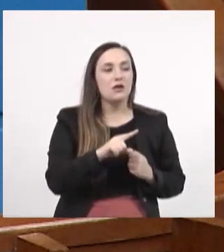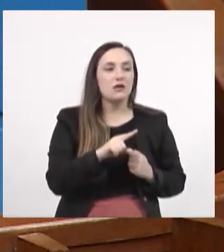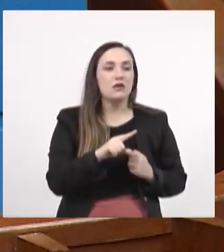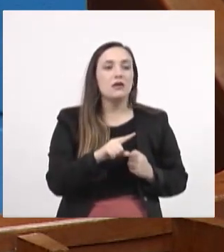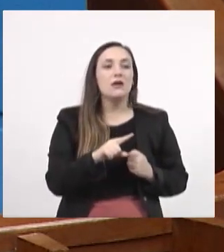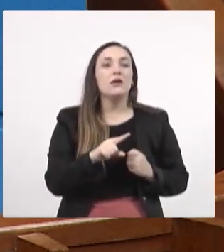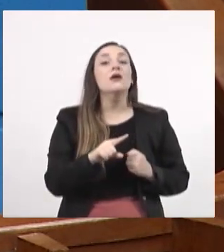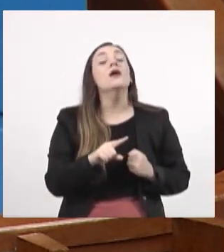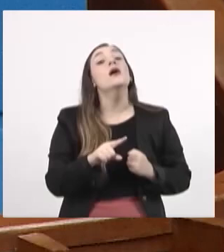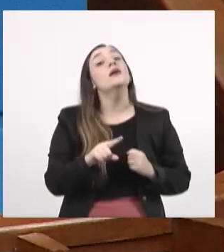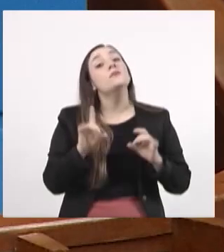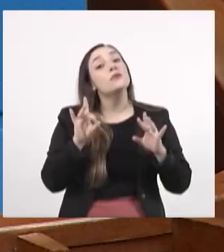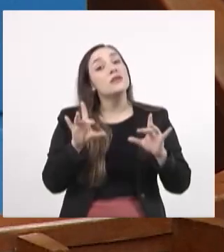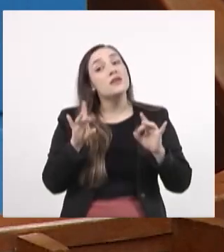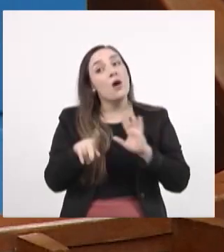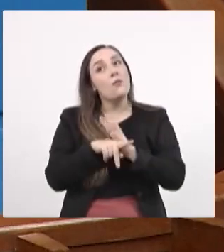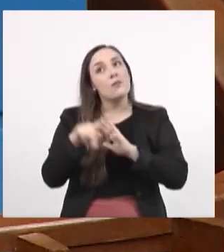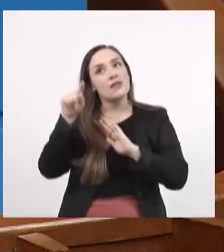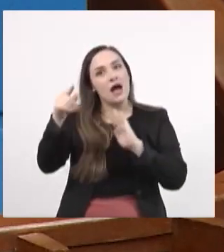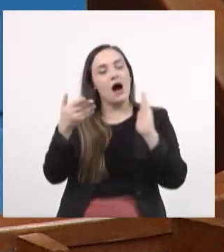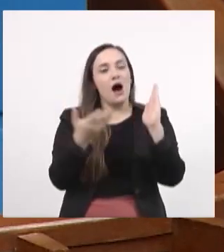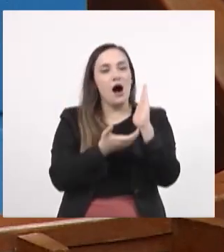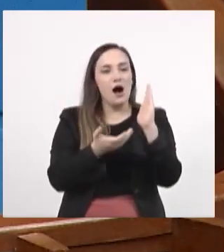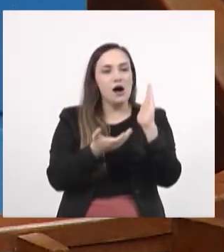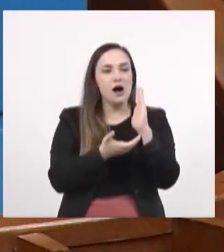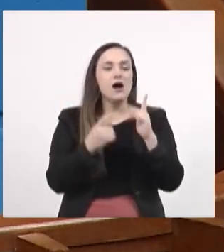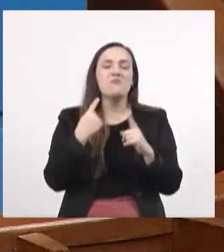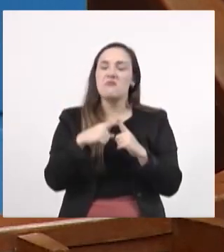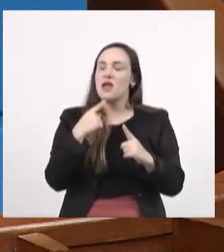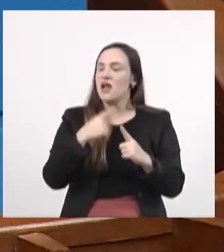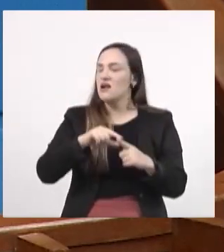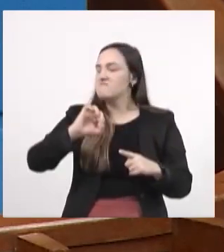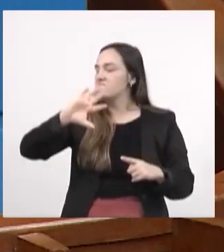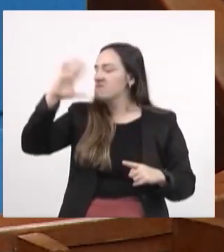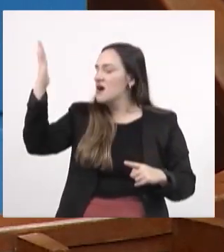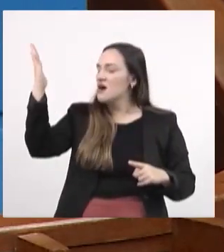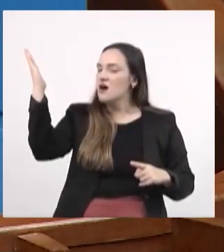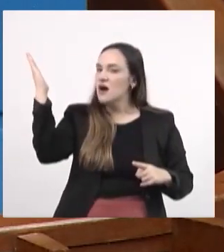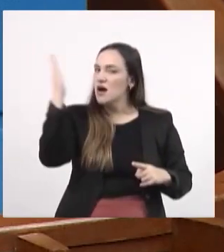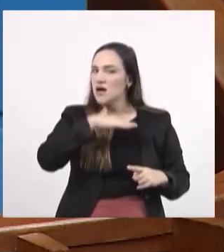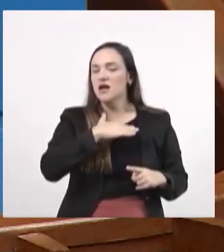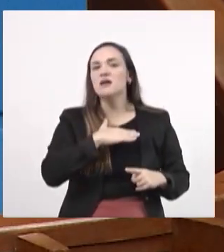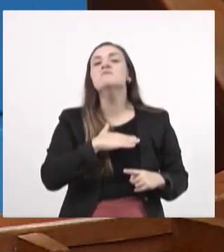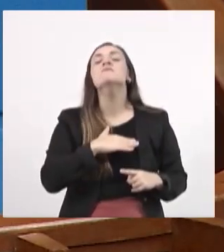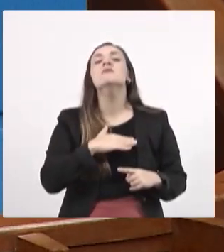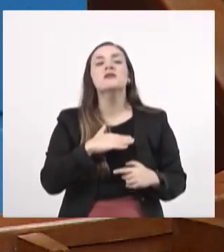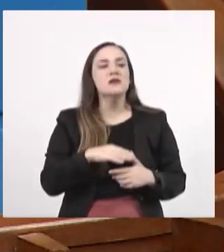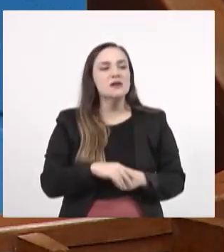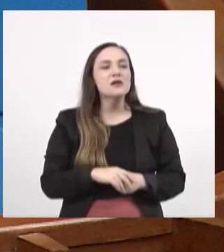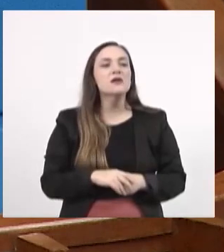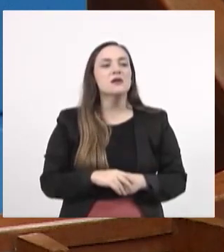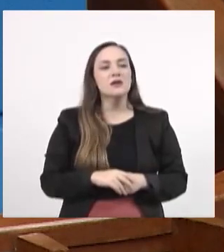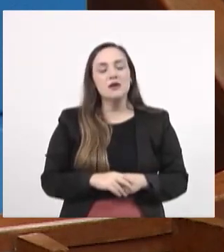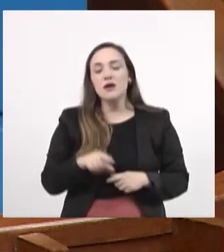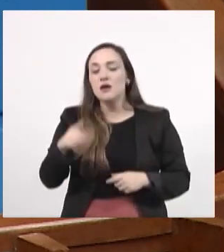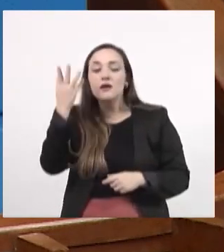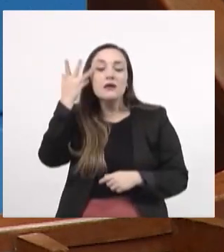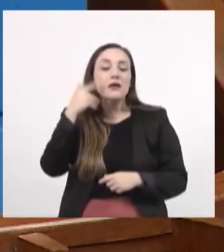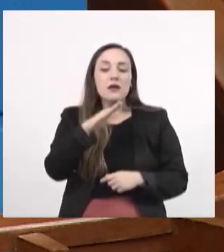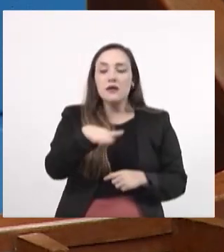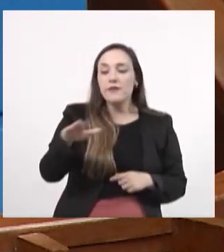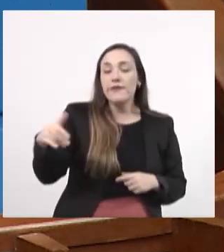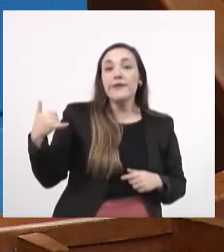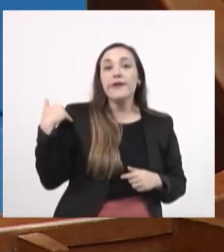pela Câmara Federal devido a uma atrocidade acometida contra uma criança de